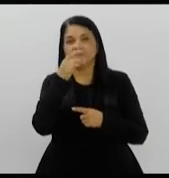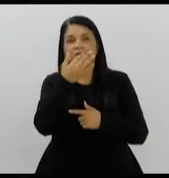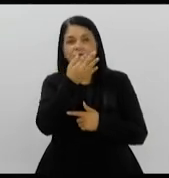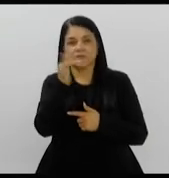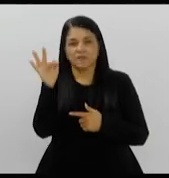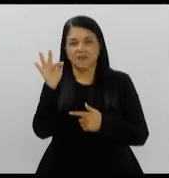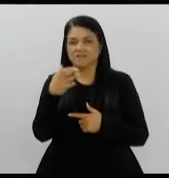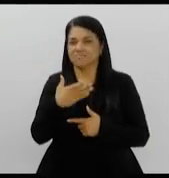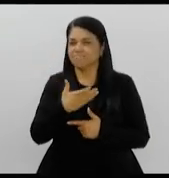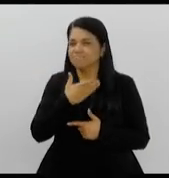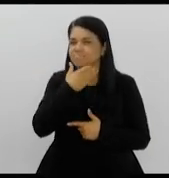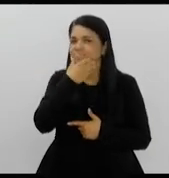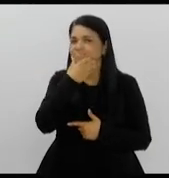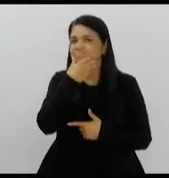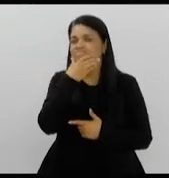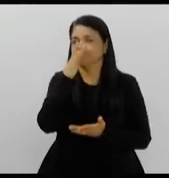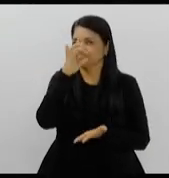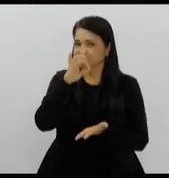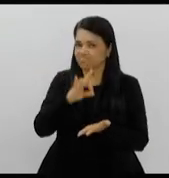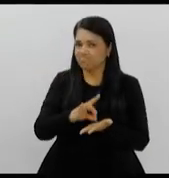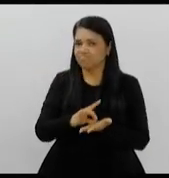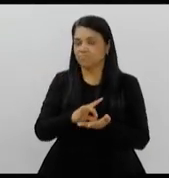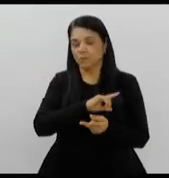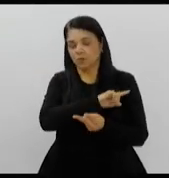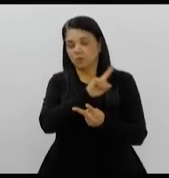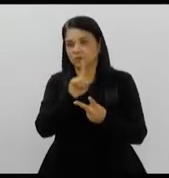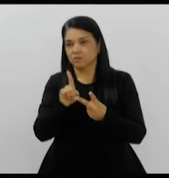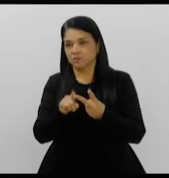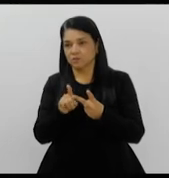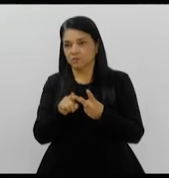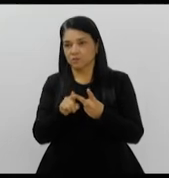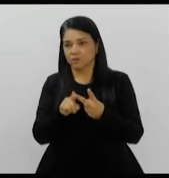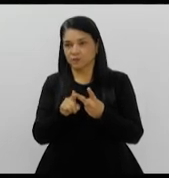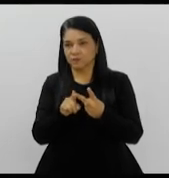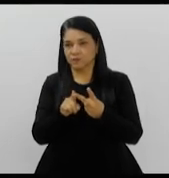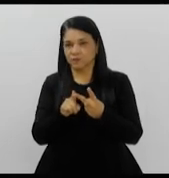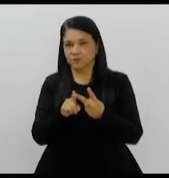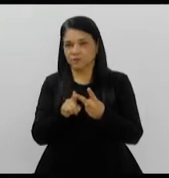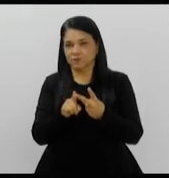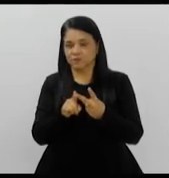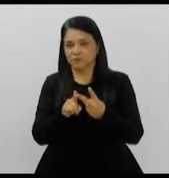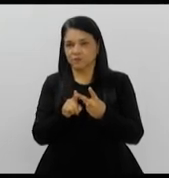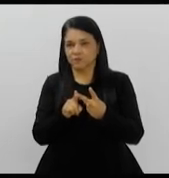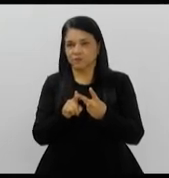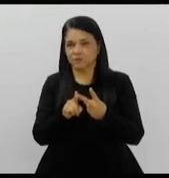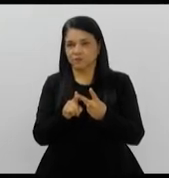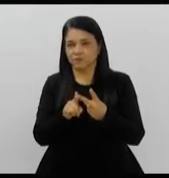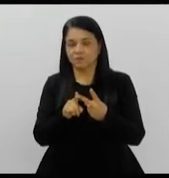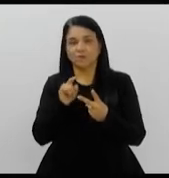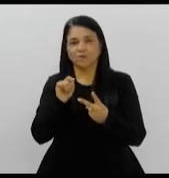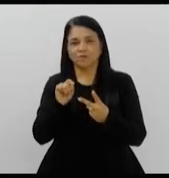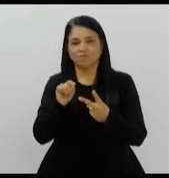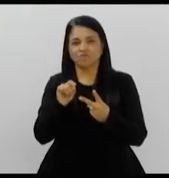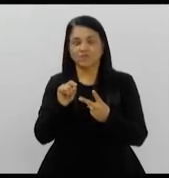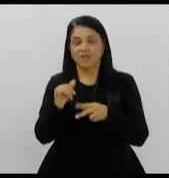está posta. E o segundo assunto tem a ver com a situação das vítimas